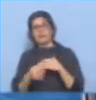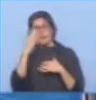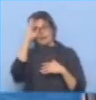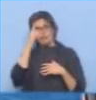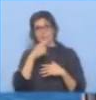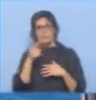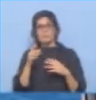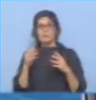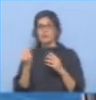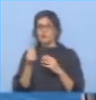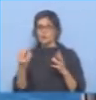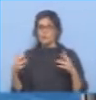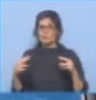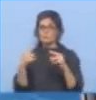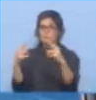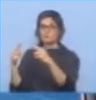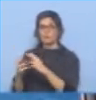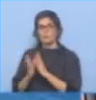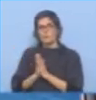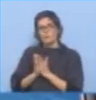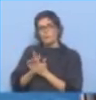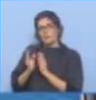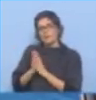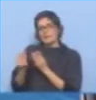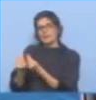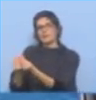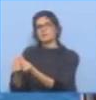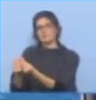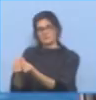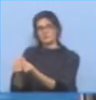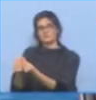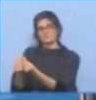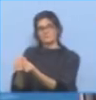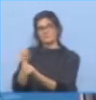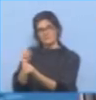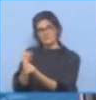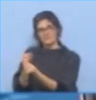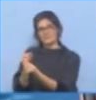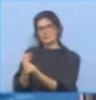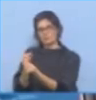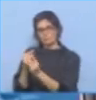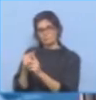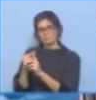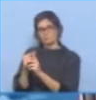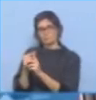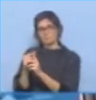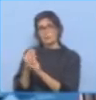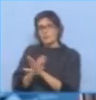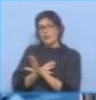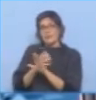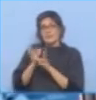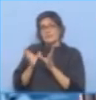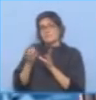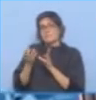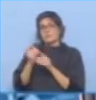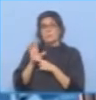que se reuniram ainda depois para rezar juntos. E, portanto, uma coisa que às vezes dentro da mesma vigararia os grupos nem se conheciam propriamente, estava cada um na sua